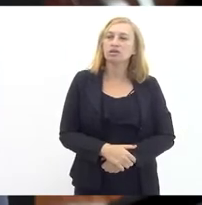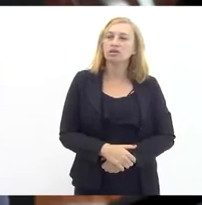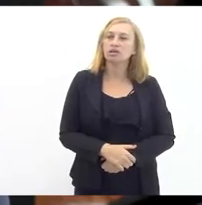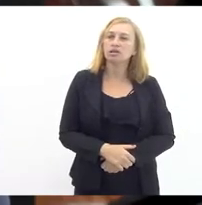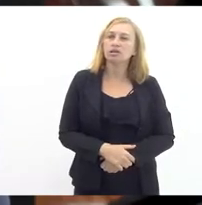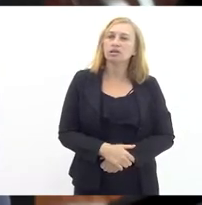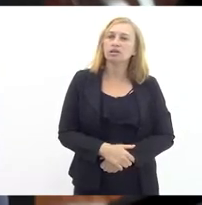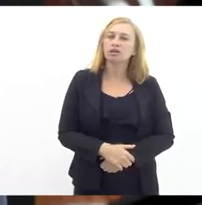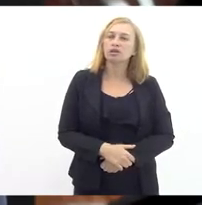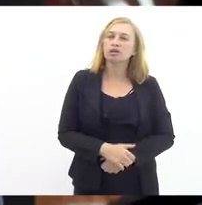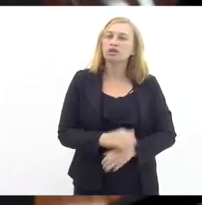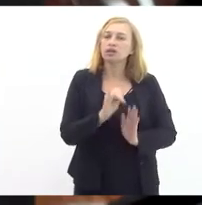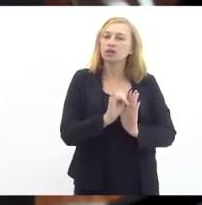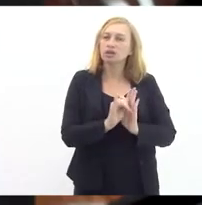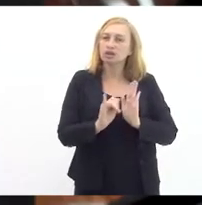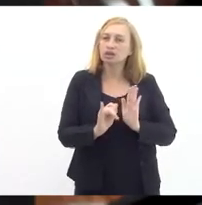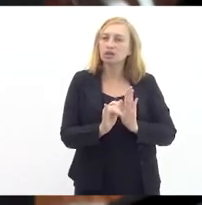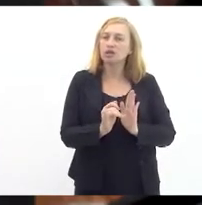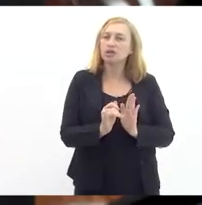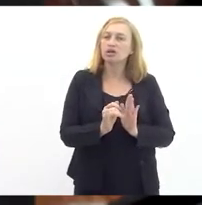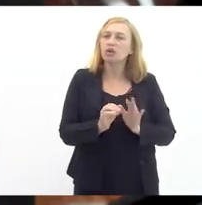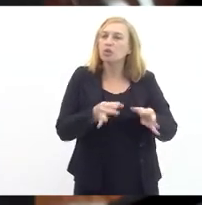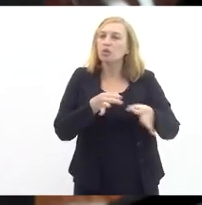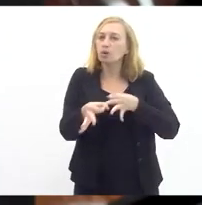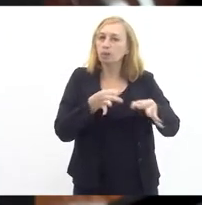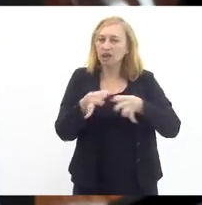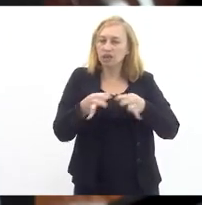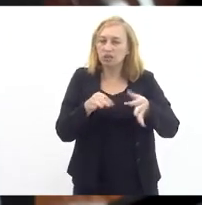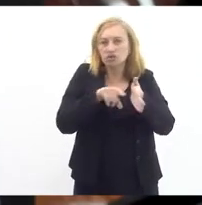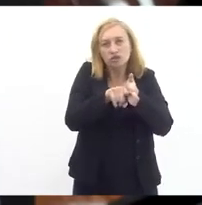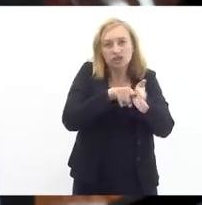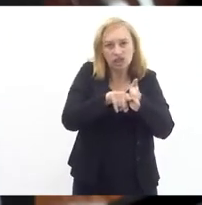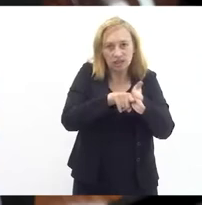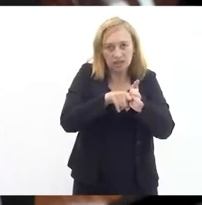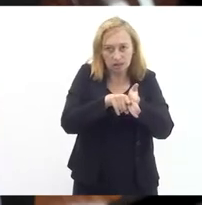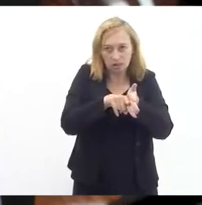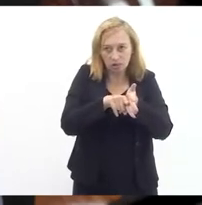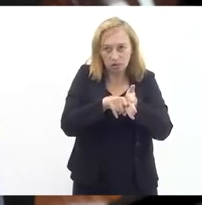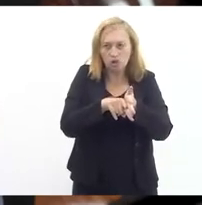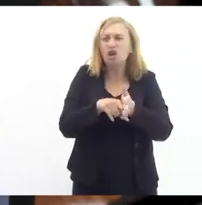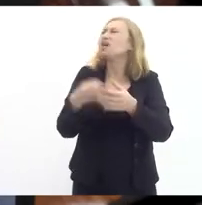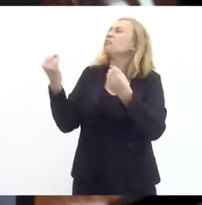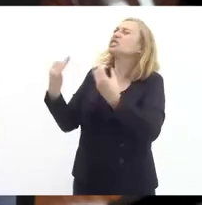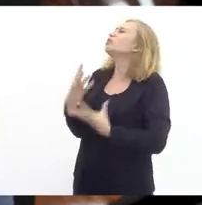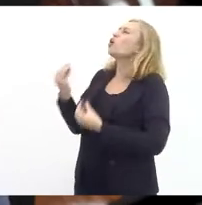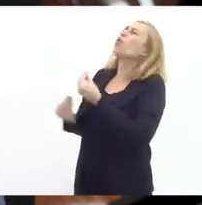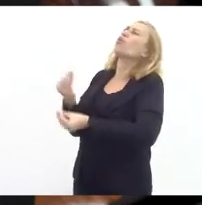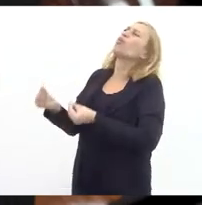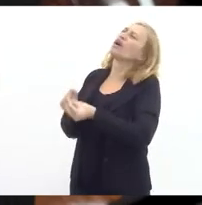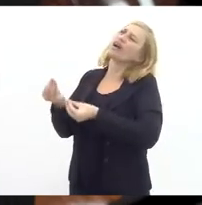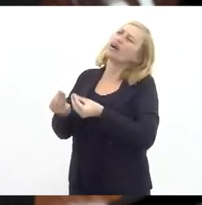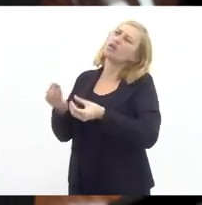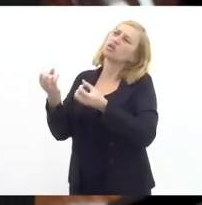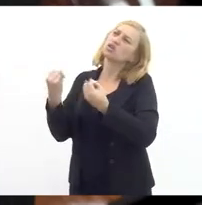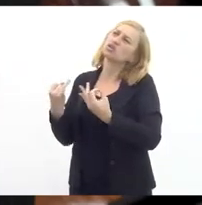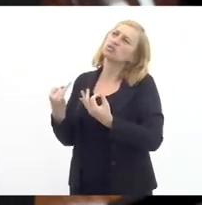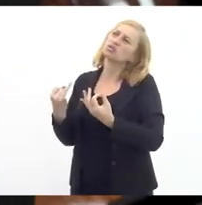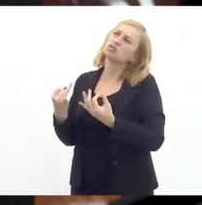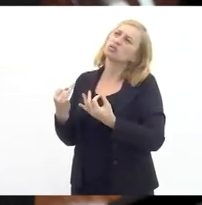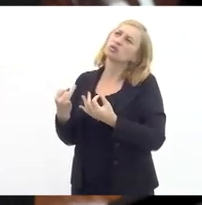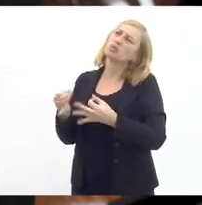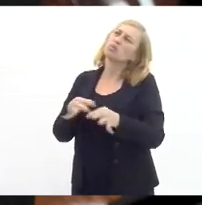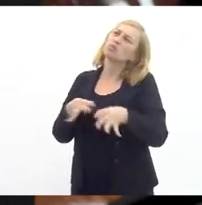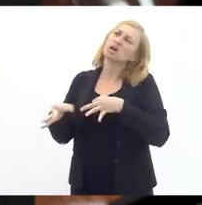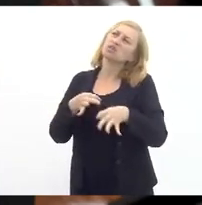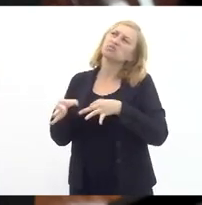a gente publica o plano de fiscalização, o plano tático de fiscalização. Me explica como é que esse plano tático de fiscalização, que eu não consigo